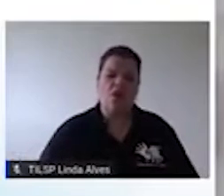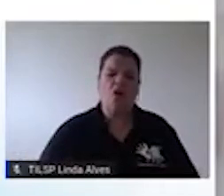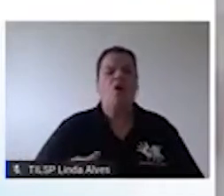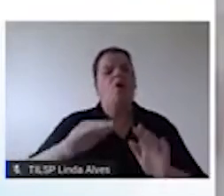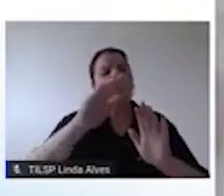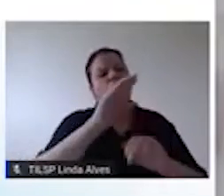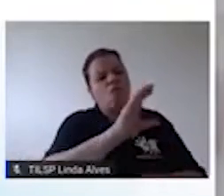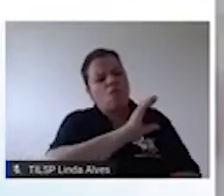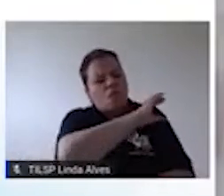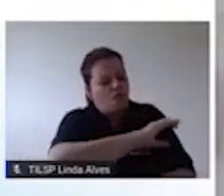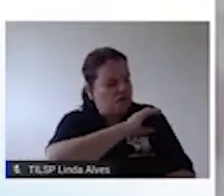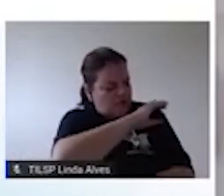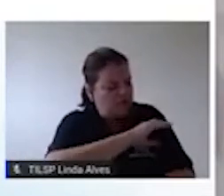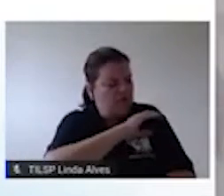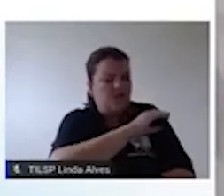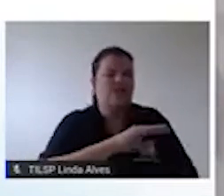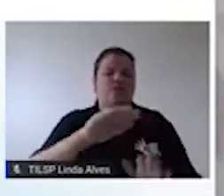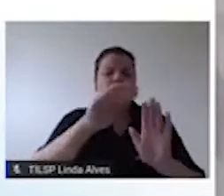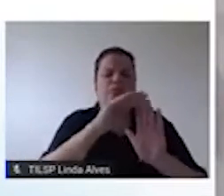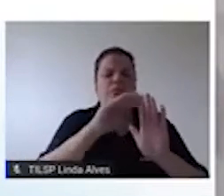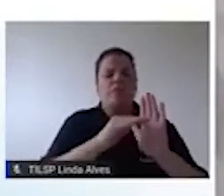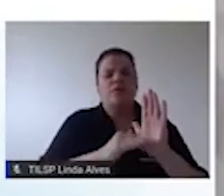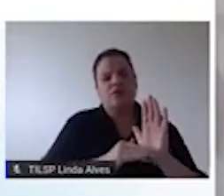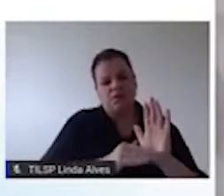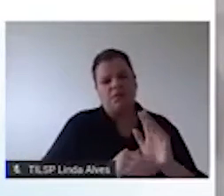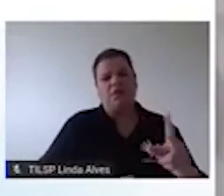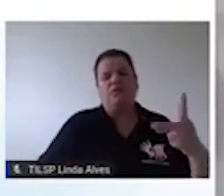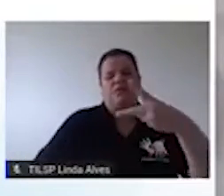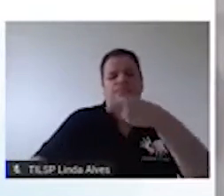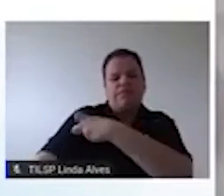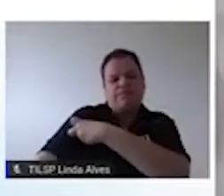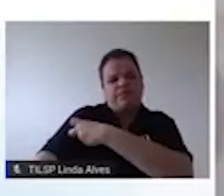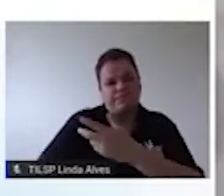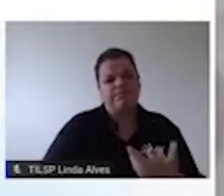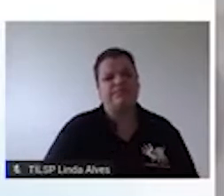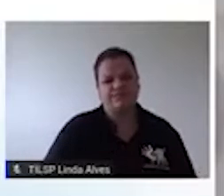Programa Nacional de Imunizações, e eu espero que isso é o que vai